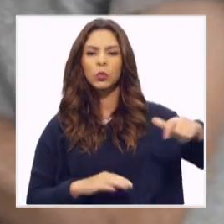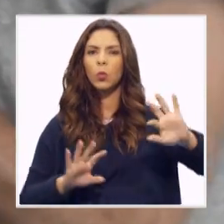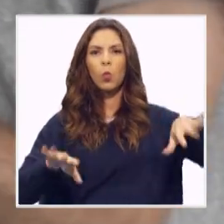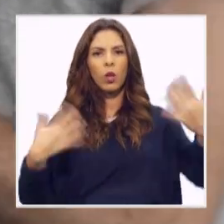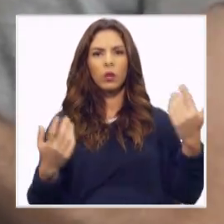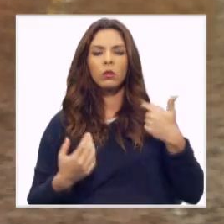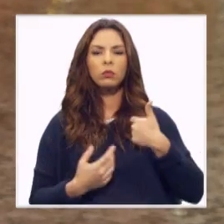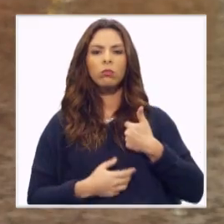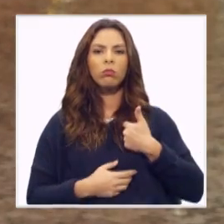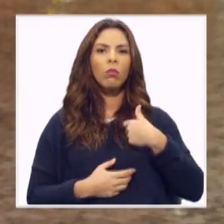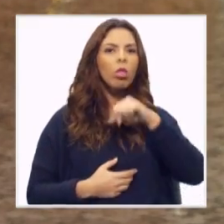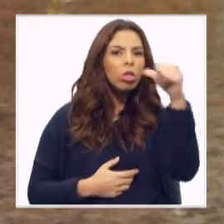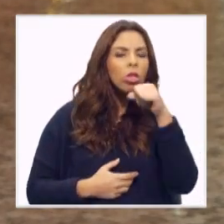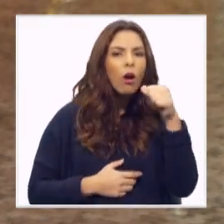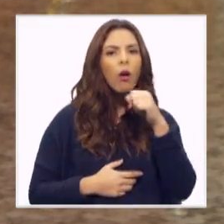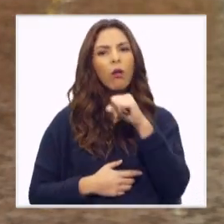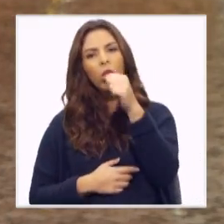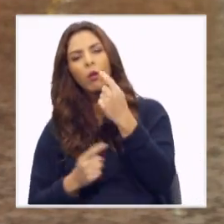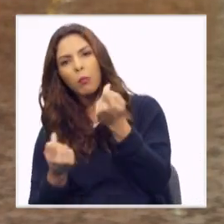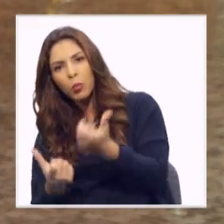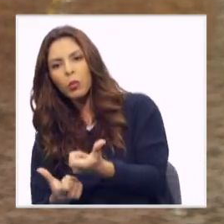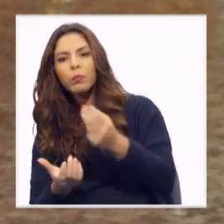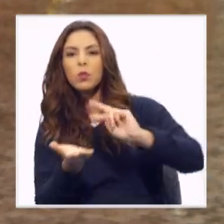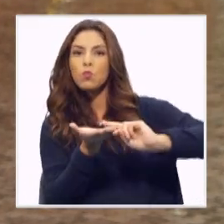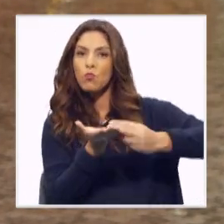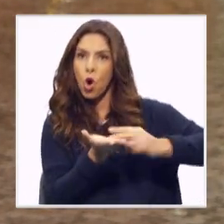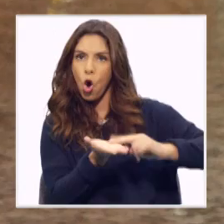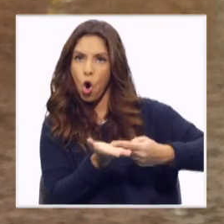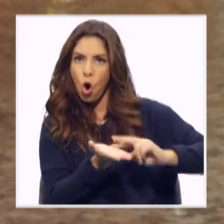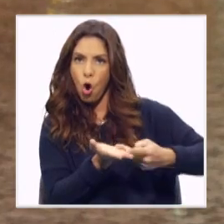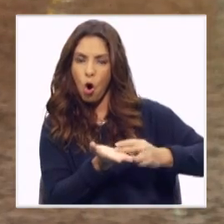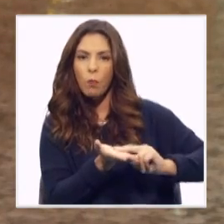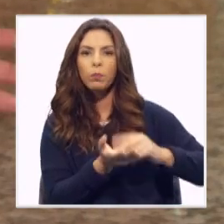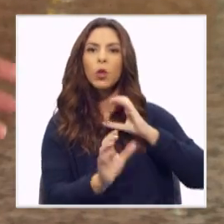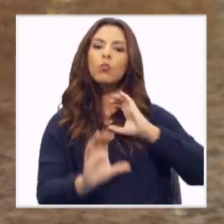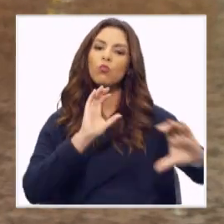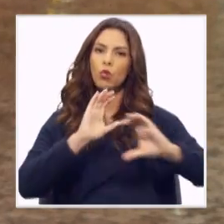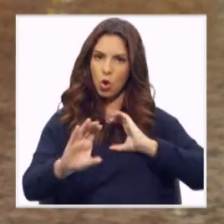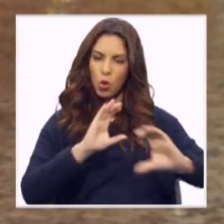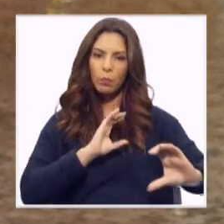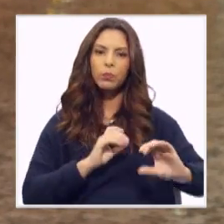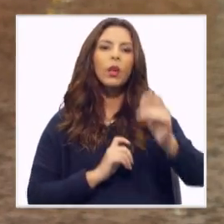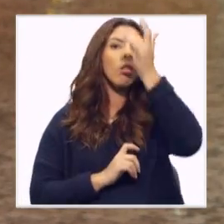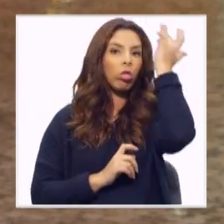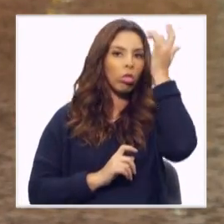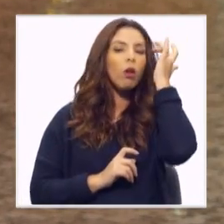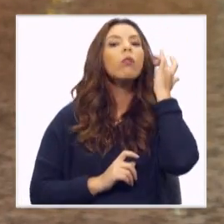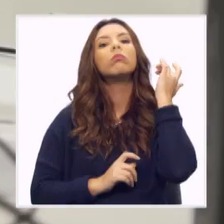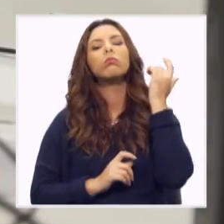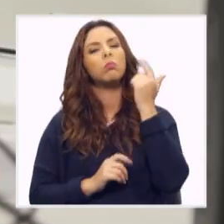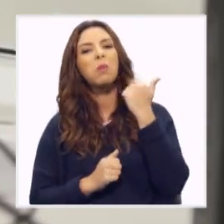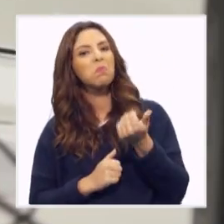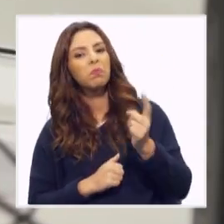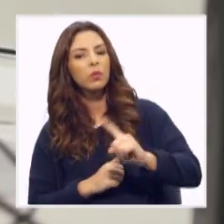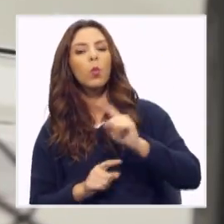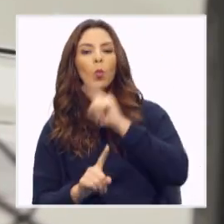Todas as pessoas, com mais ou menos frequência, utilizam sistemas de tradução para comunicar. Mas como sabemos, nem sempre é fácil. A